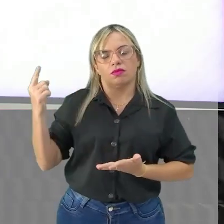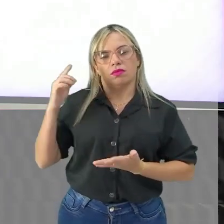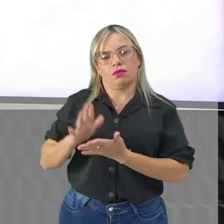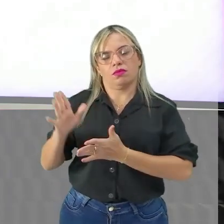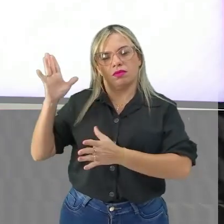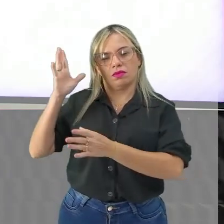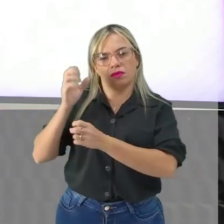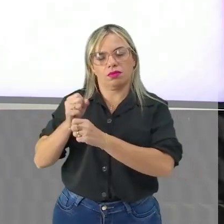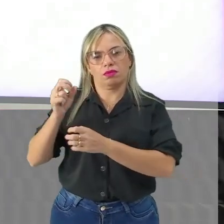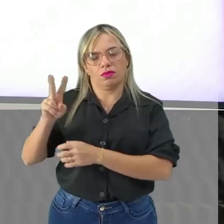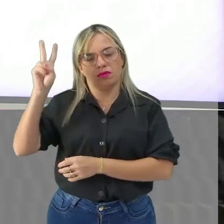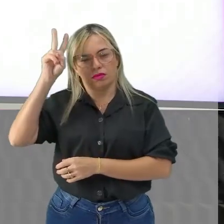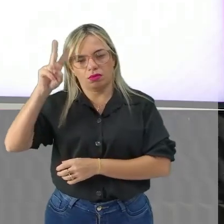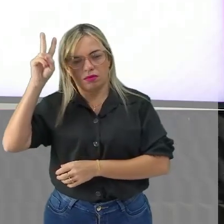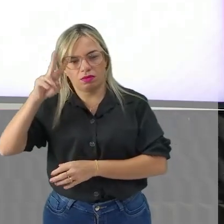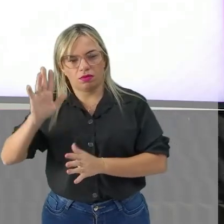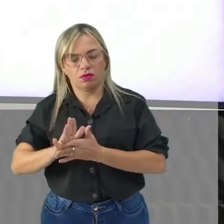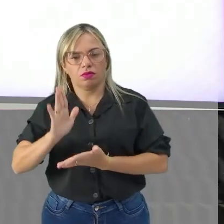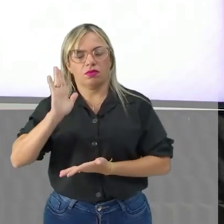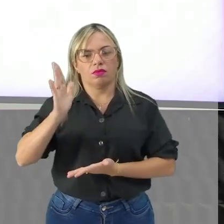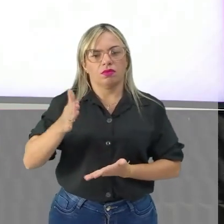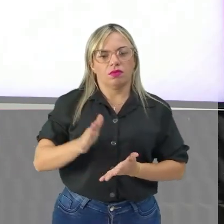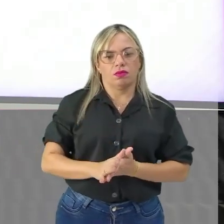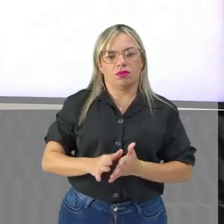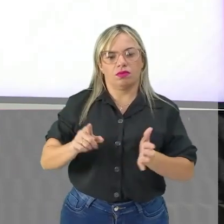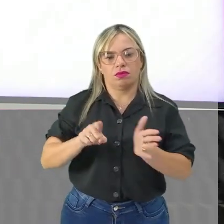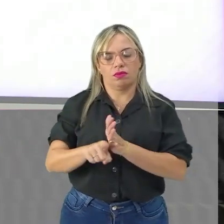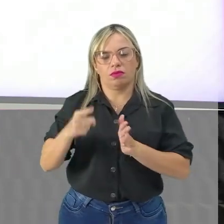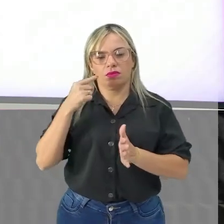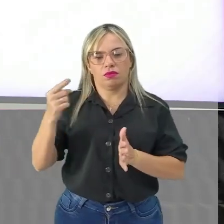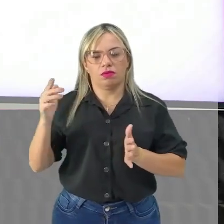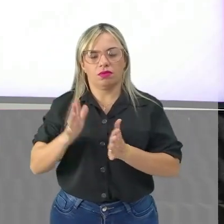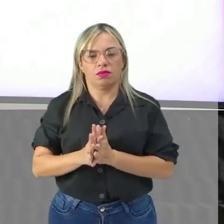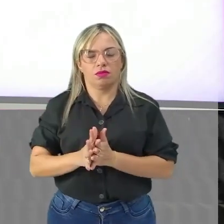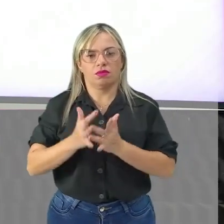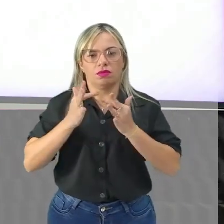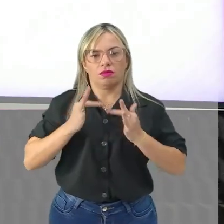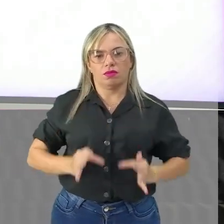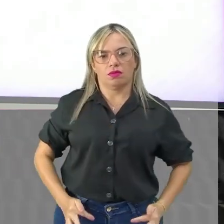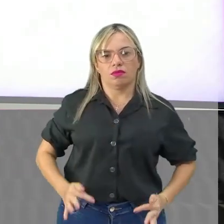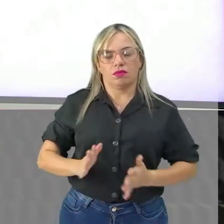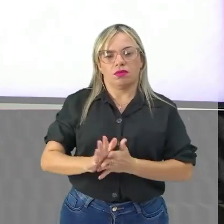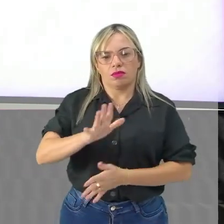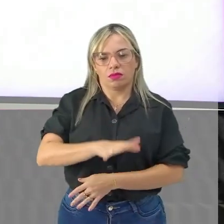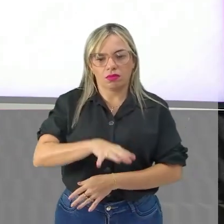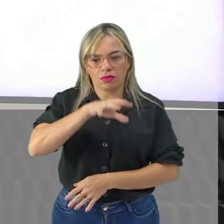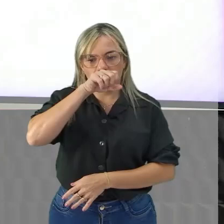lembra aí já dessas questões de fisiologia respiratória e tudo,